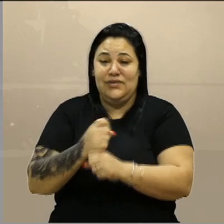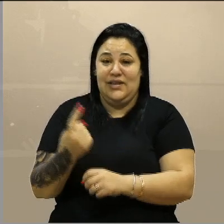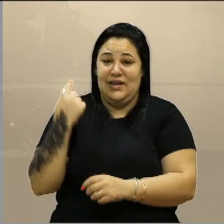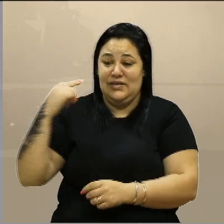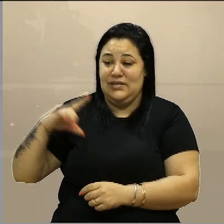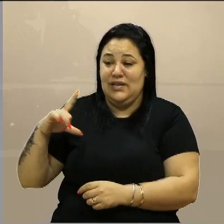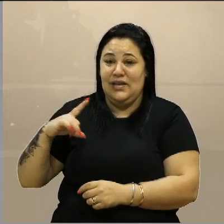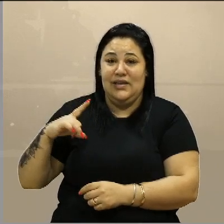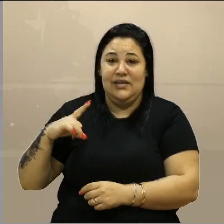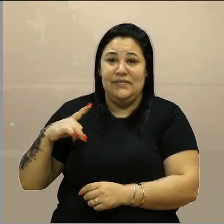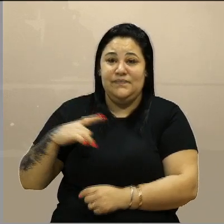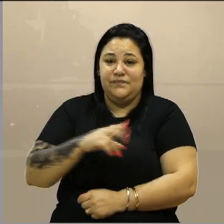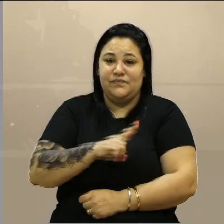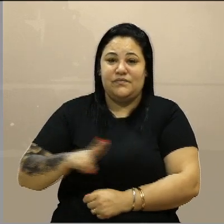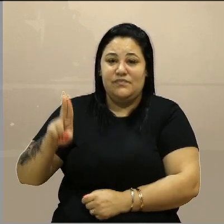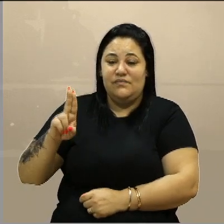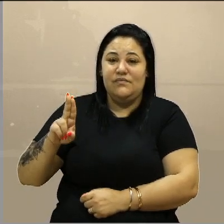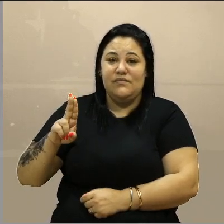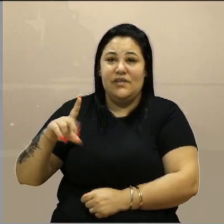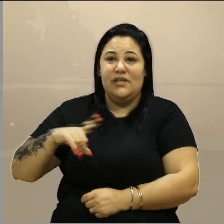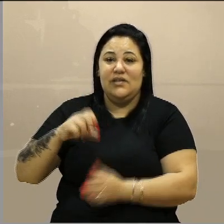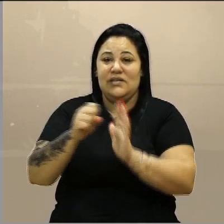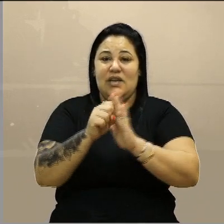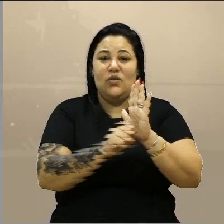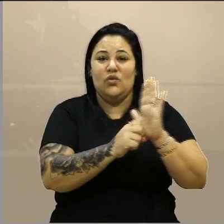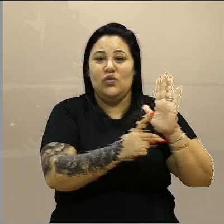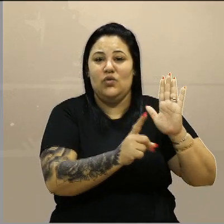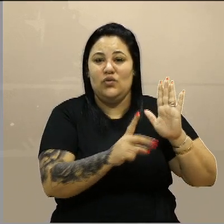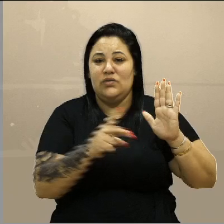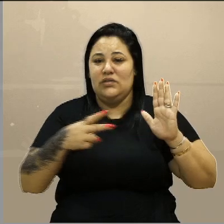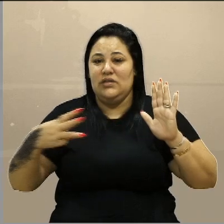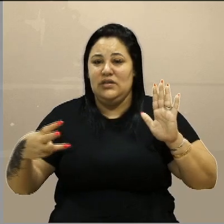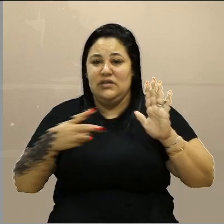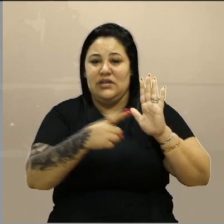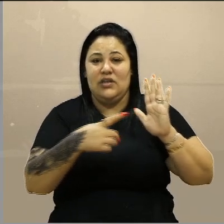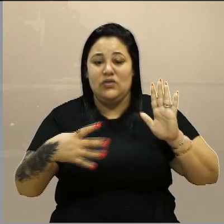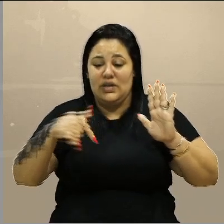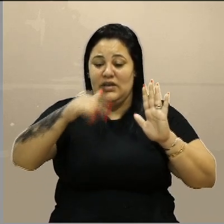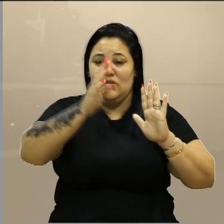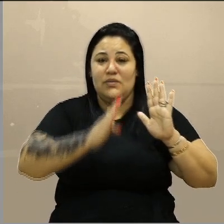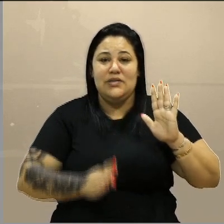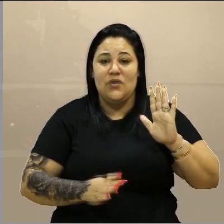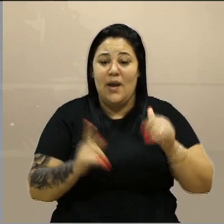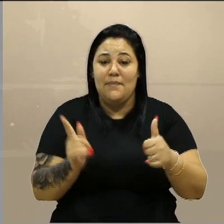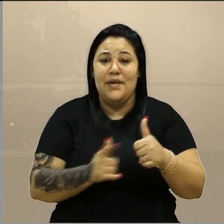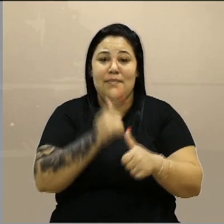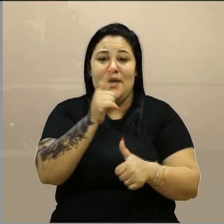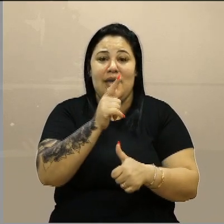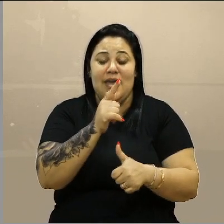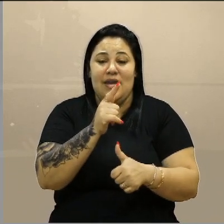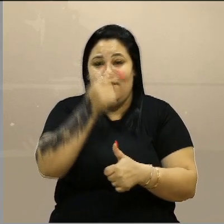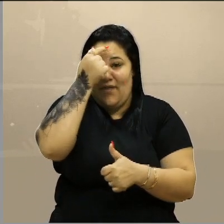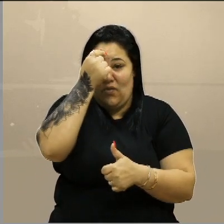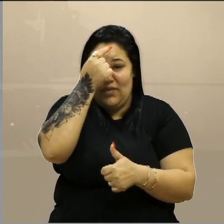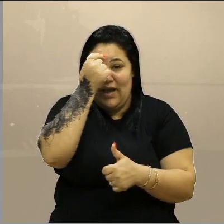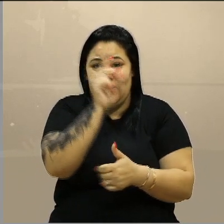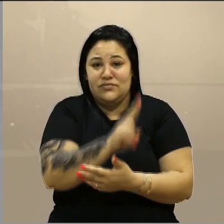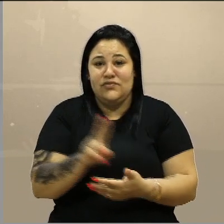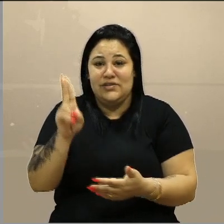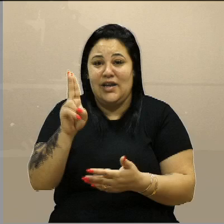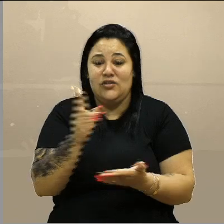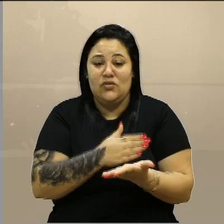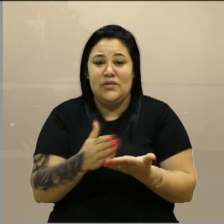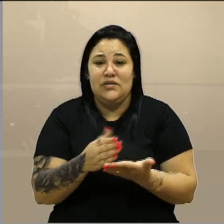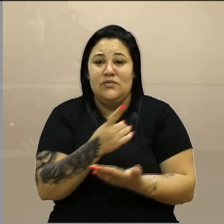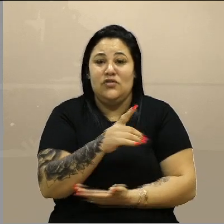vêm do século XII, século XIII, século XIV. Aqui, no Brasil, as primeiras universidades surgem apenas em